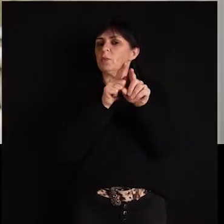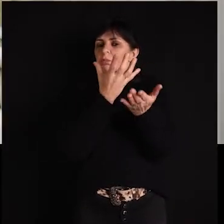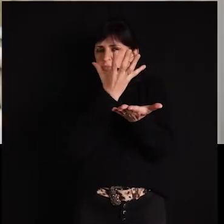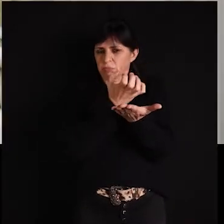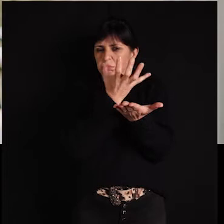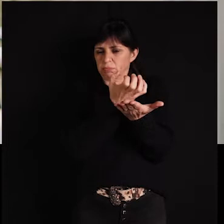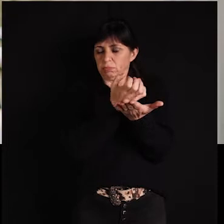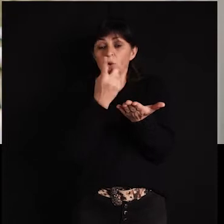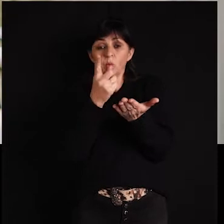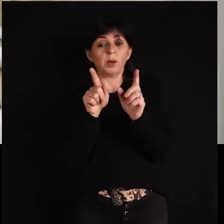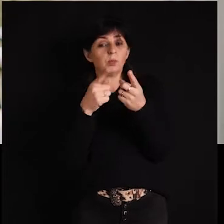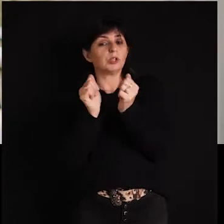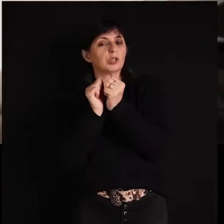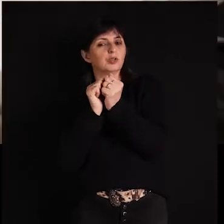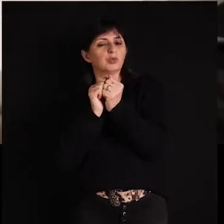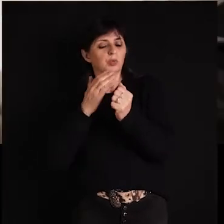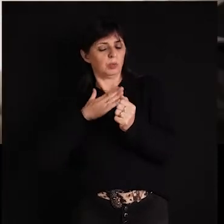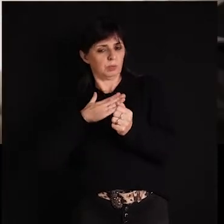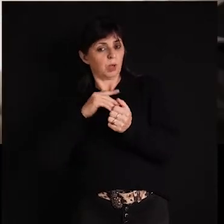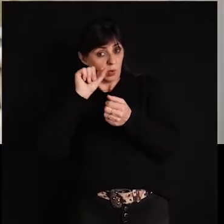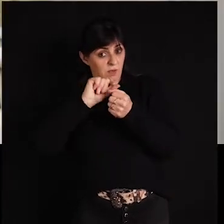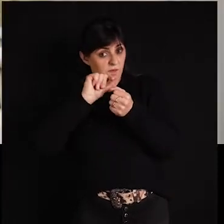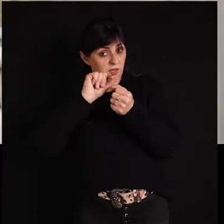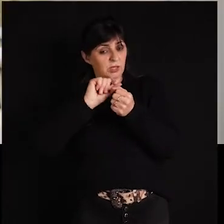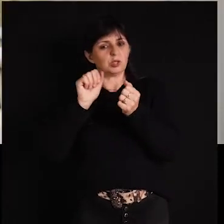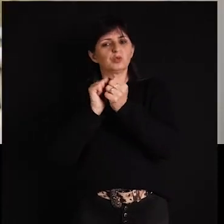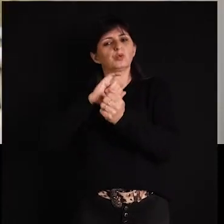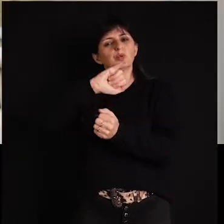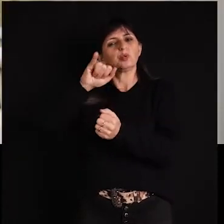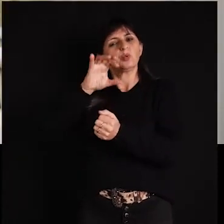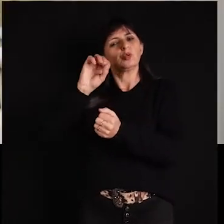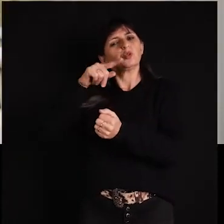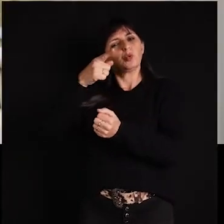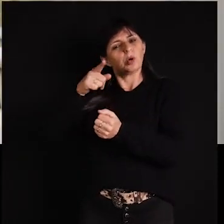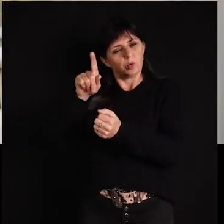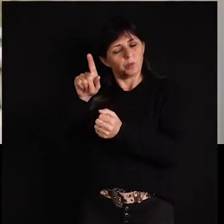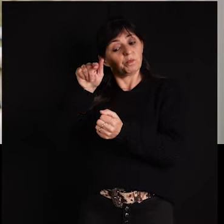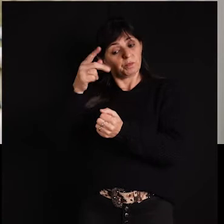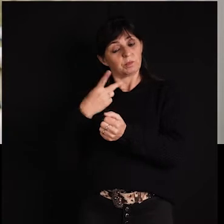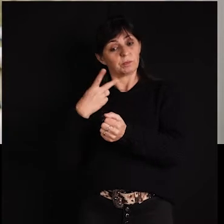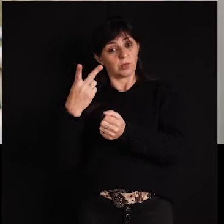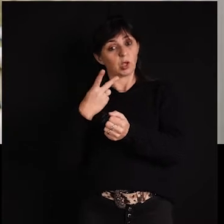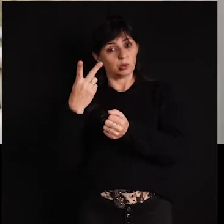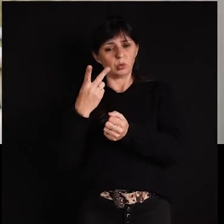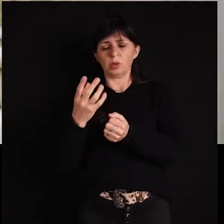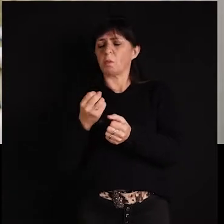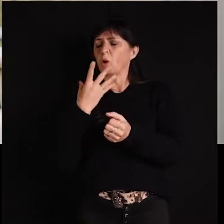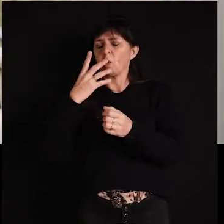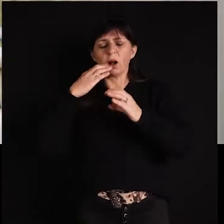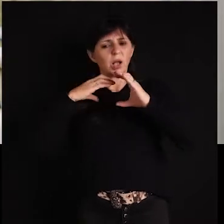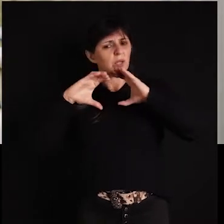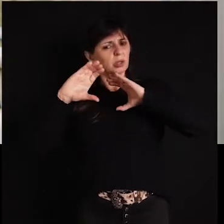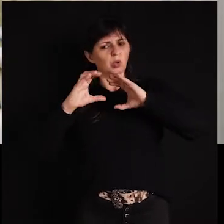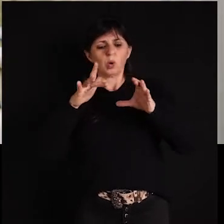minha em parceria com o João Alberto Preto. Ele é um grande compositor. Aliás, o disco todo são